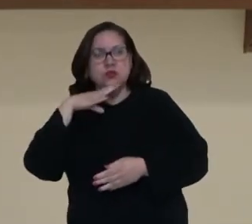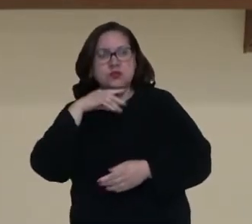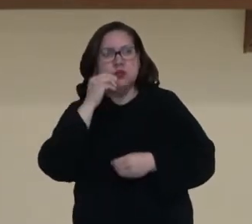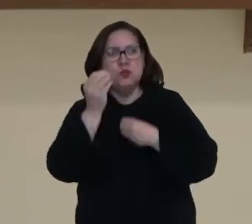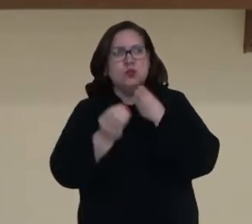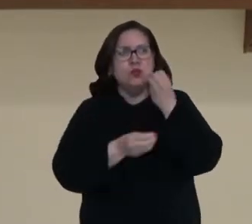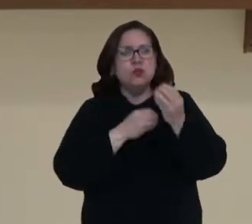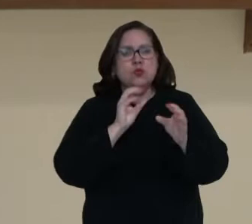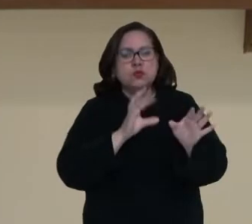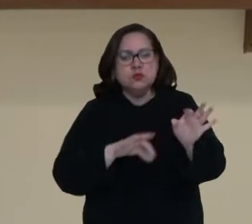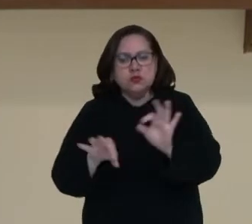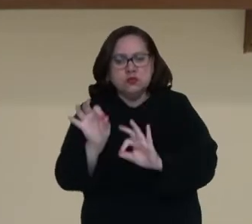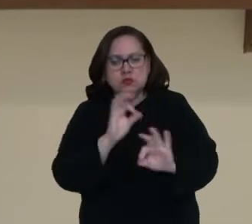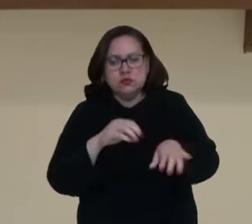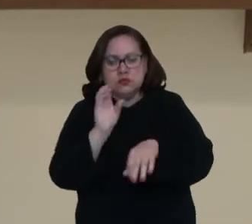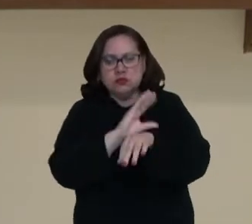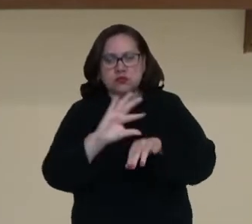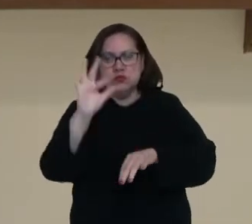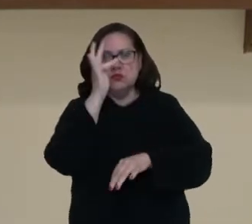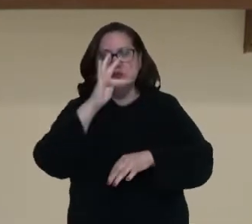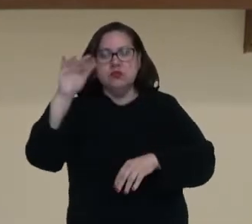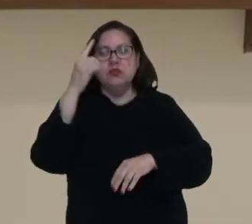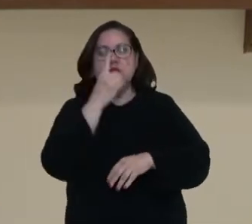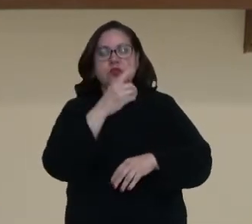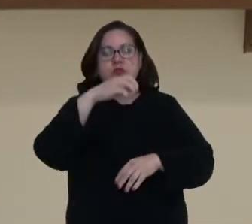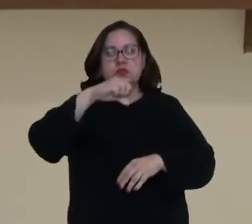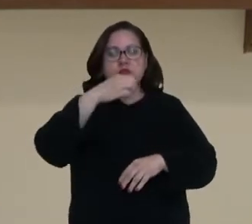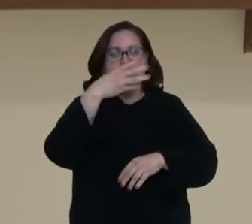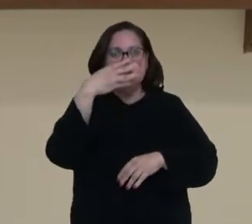se organizou a Constituição de